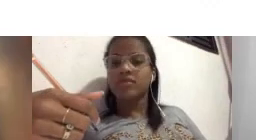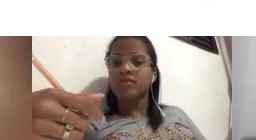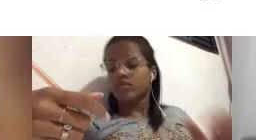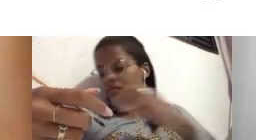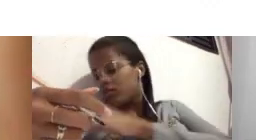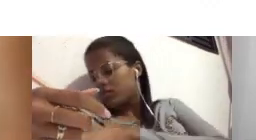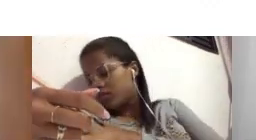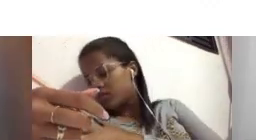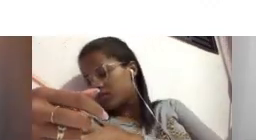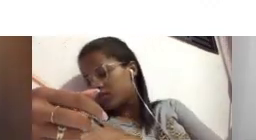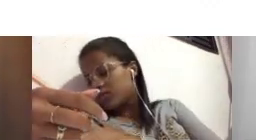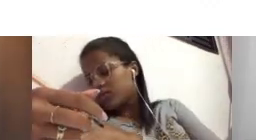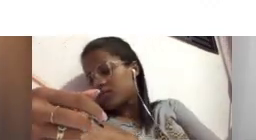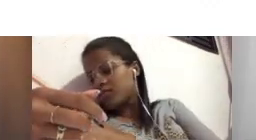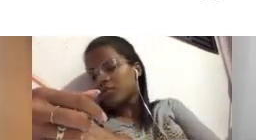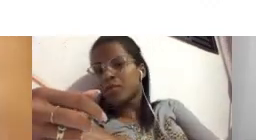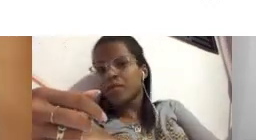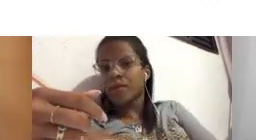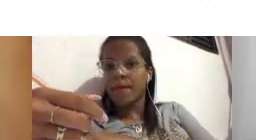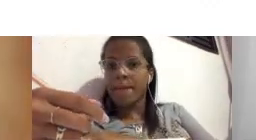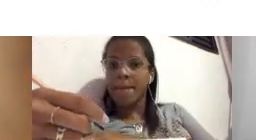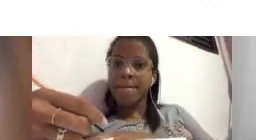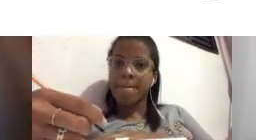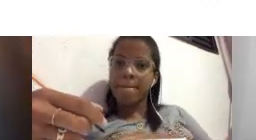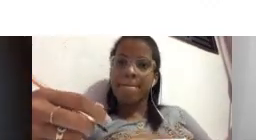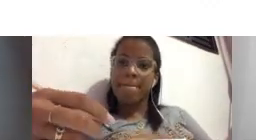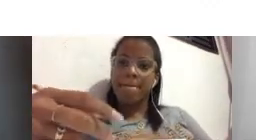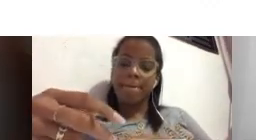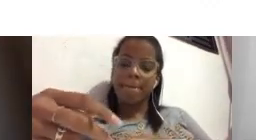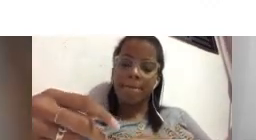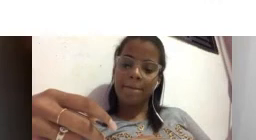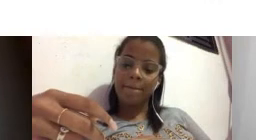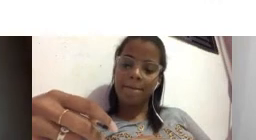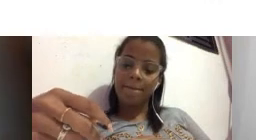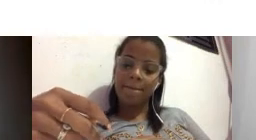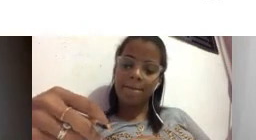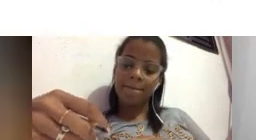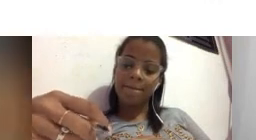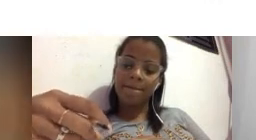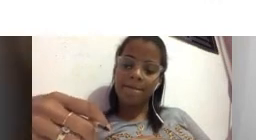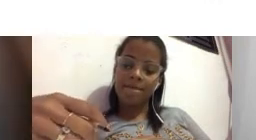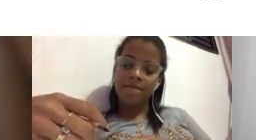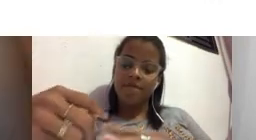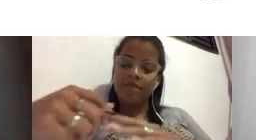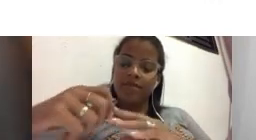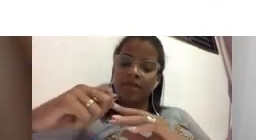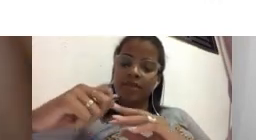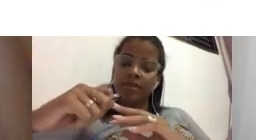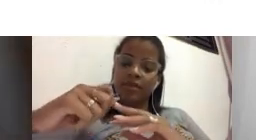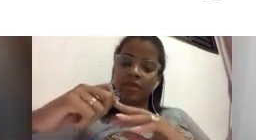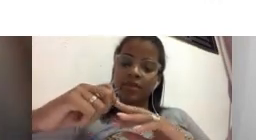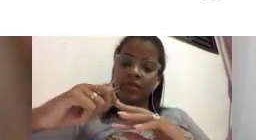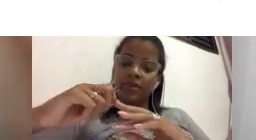Olha, pra mim o erro é que tá faltando ele levar o braço. Tá. Pra Não, mim não tá tô errado. concordando, não tô concordando nem